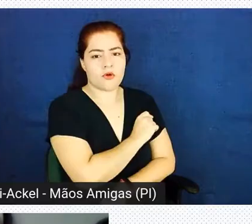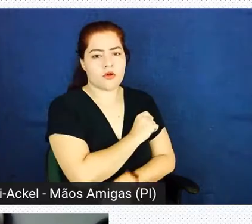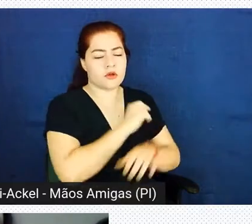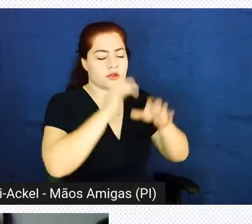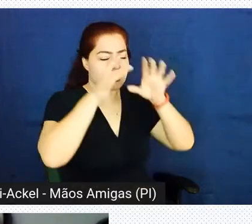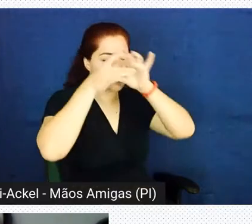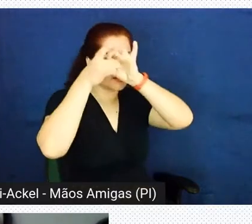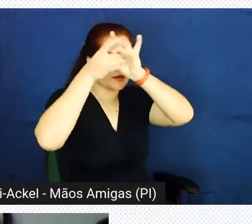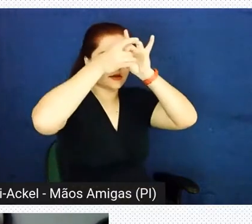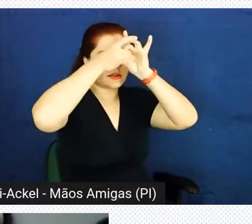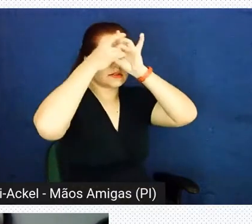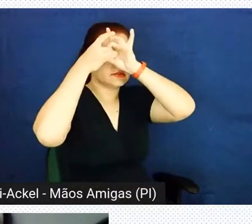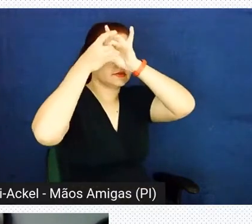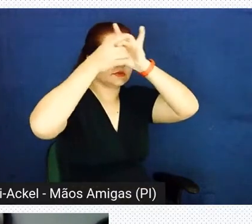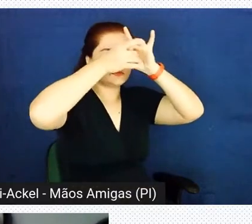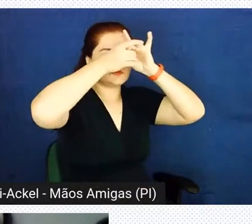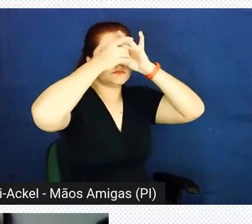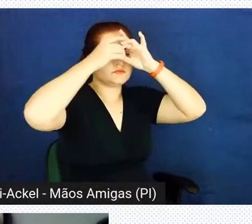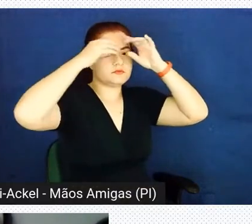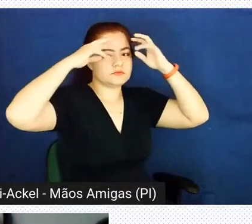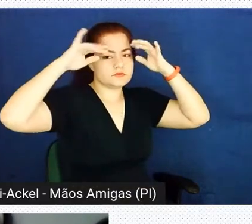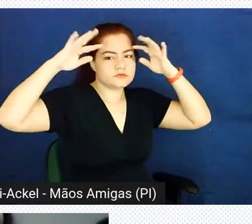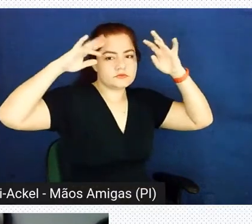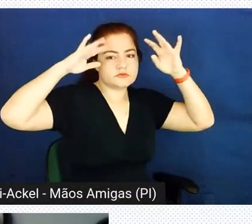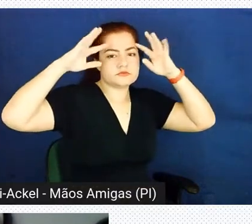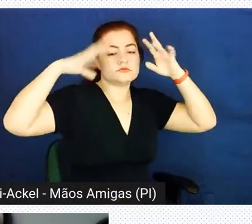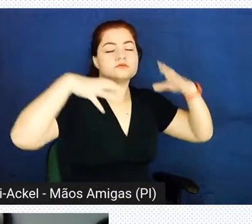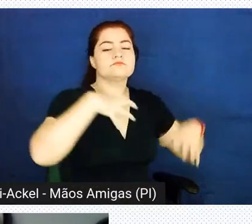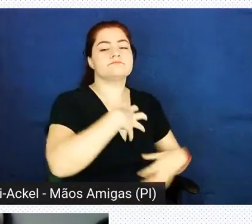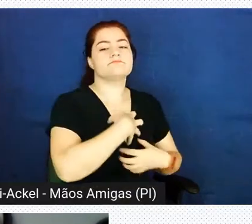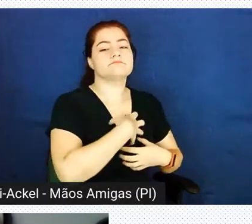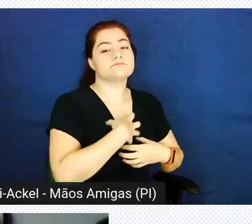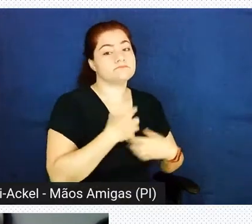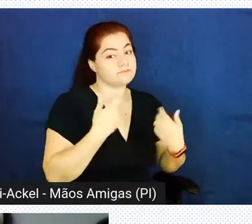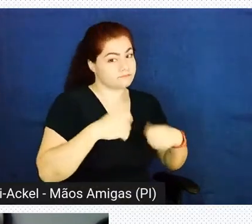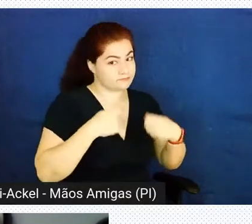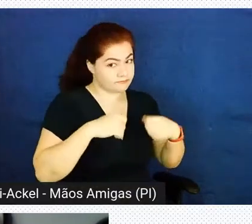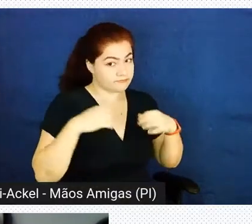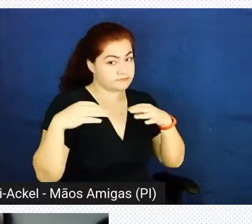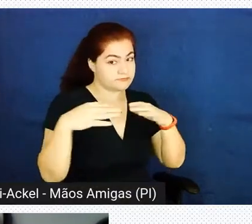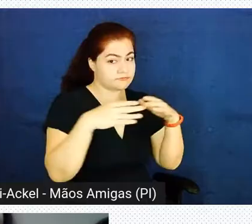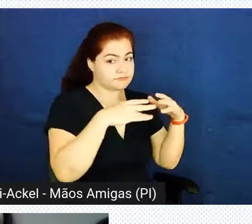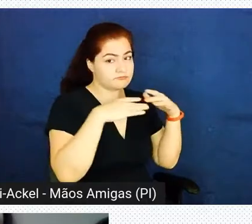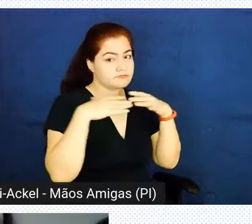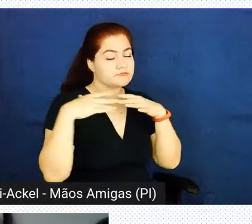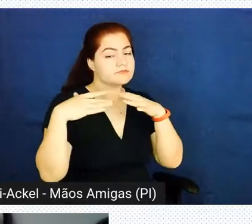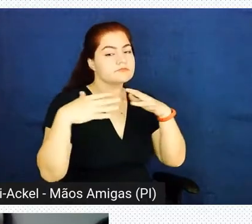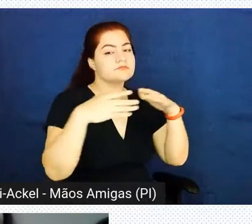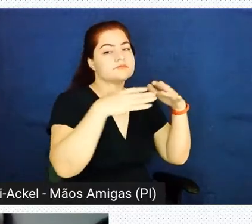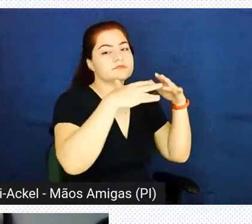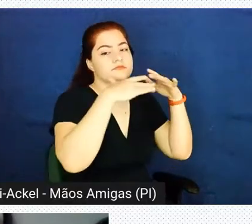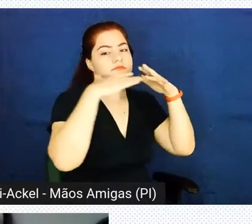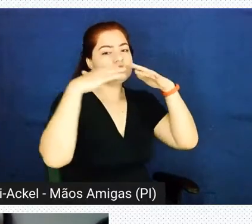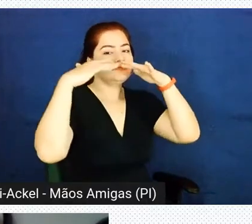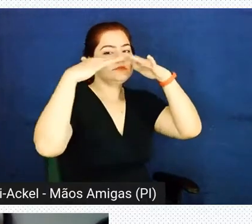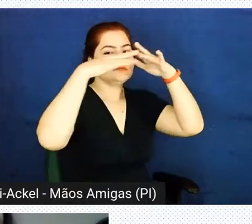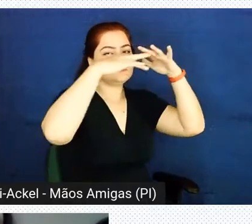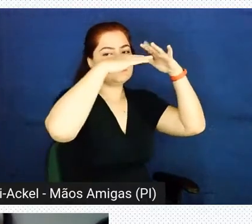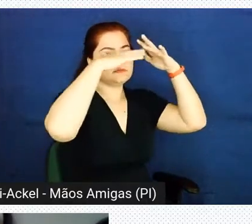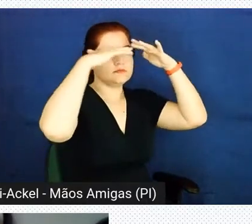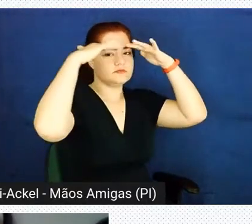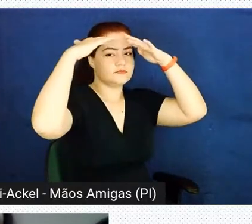sintonia de pensamentos e sentimentos precisa estar alinhada àquele que estava na